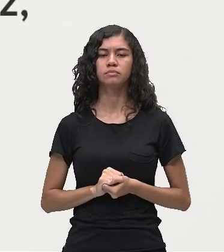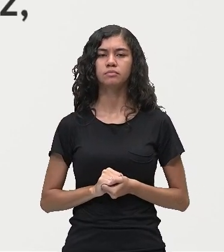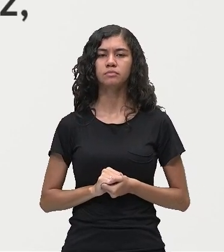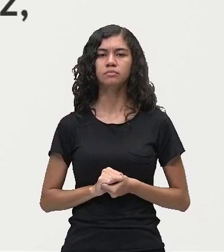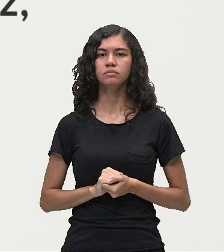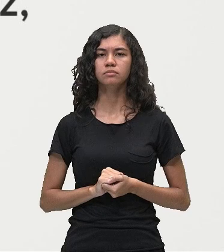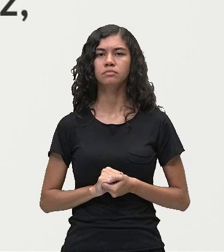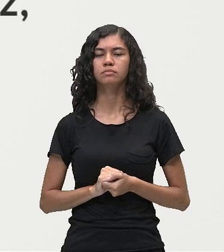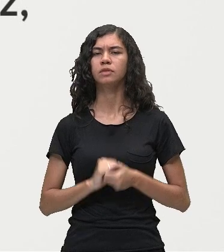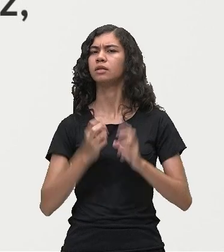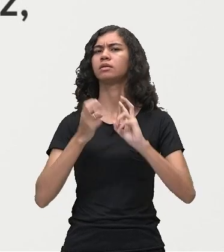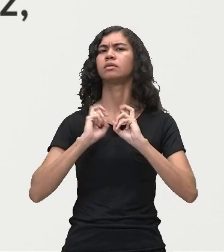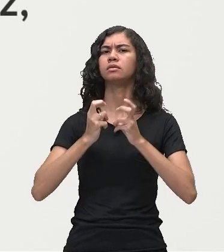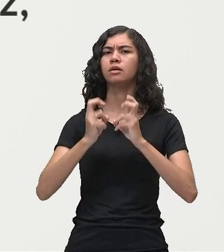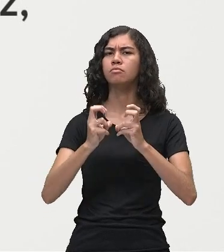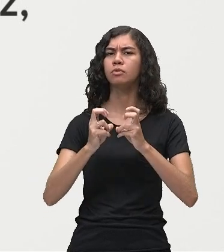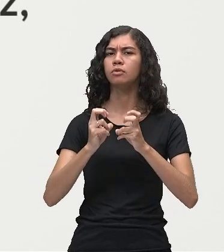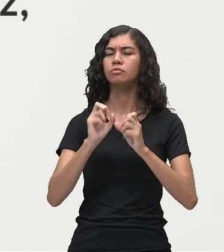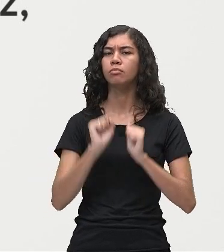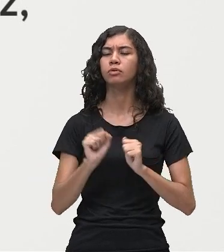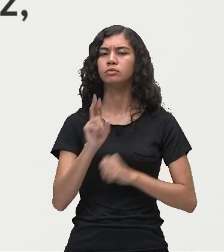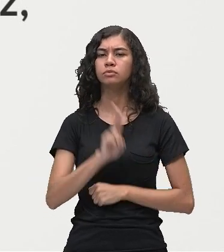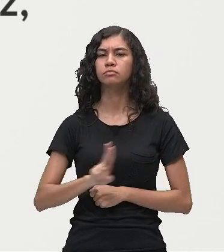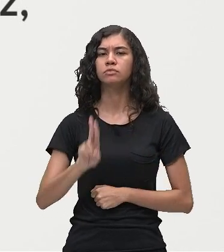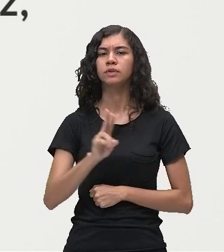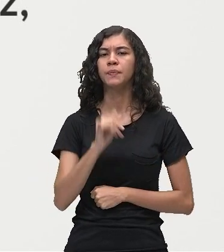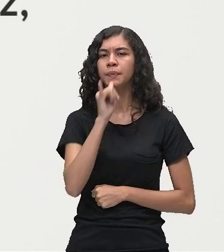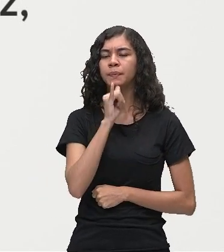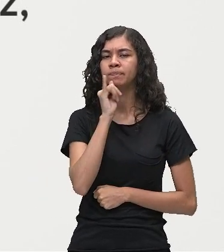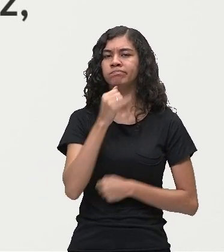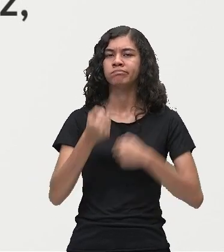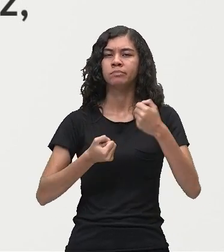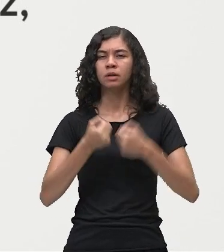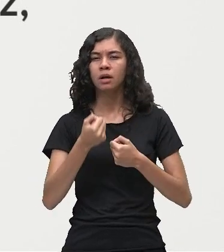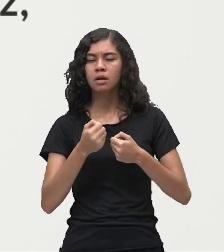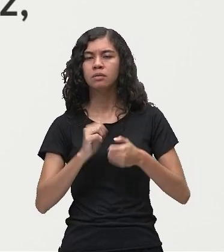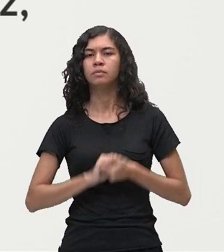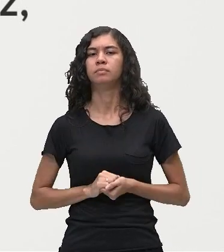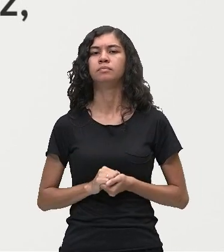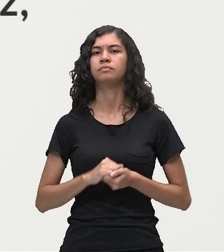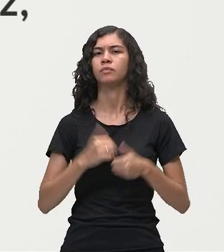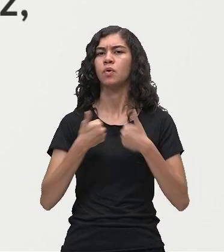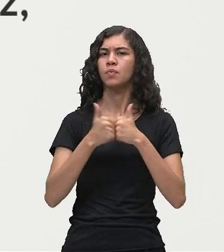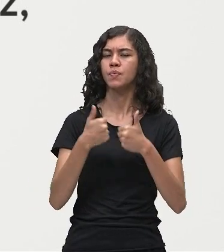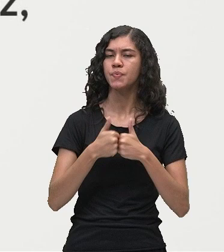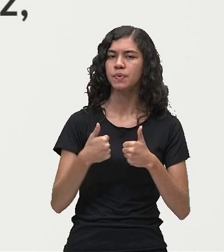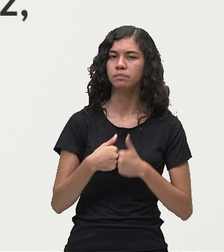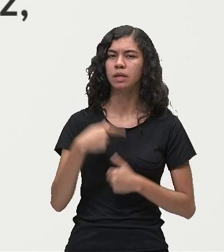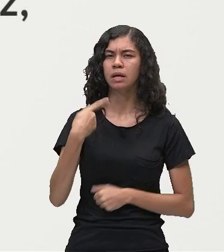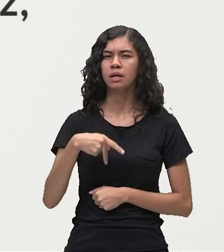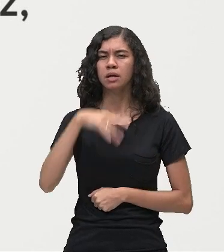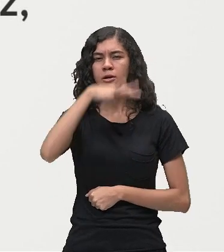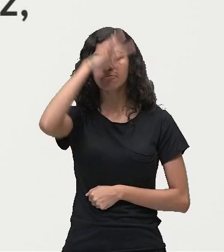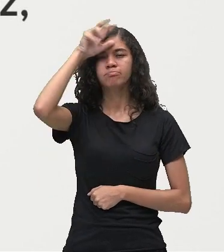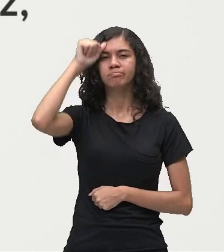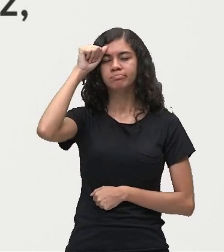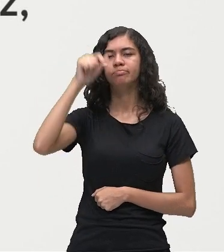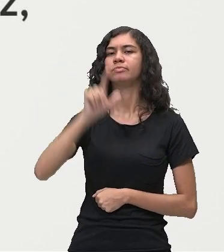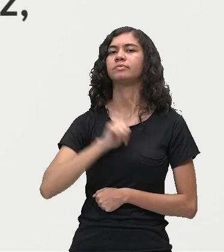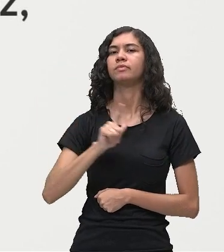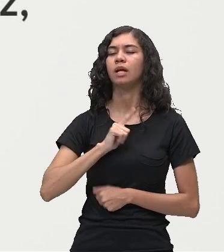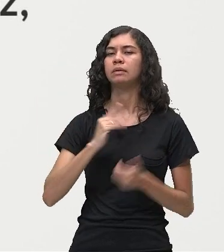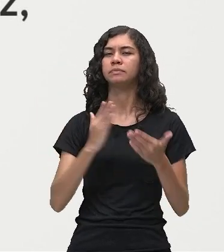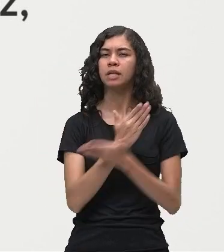transporte pode ser utilizado em automóveis, né? Ônibus e automóveis. Aqui em Manaus, inclusive, a gente tem